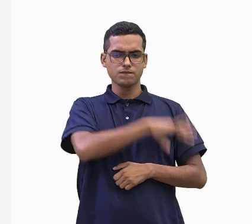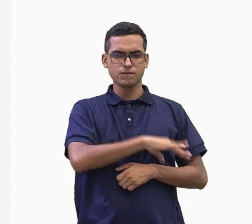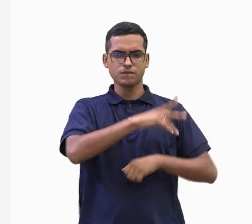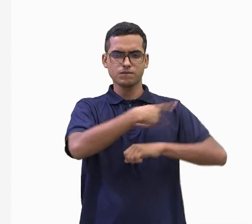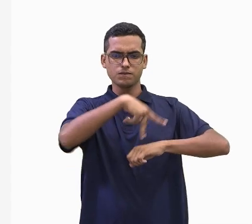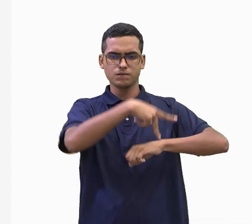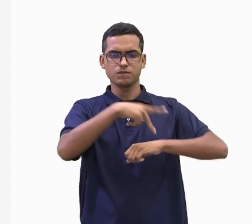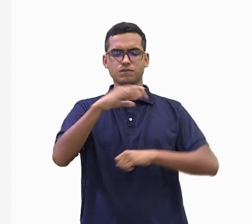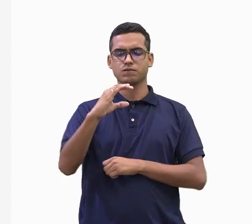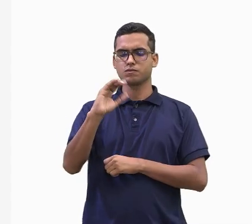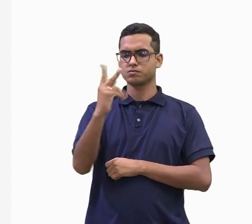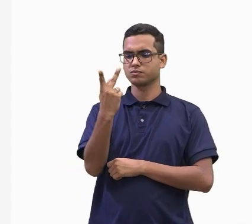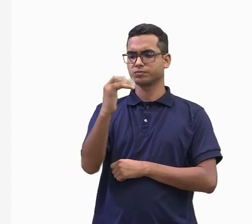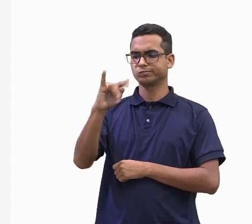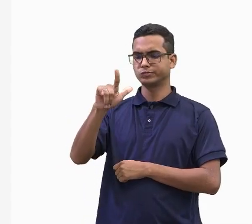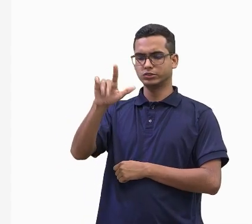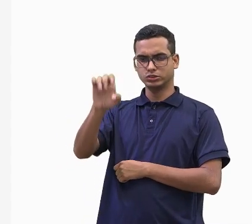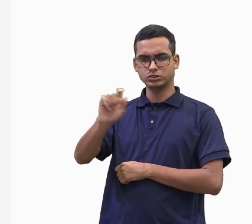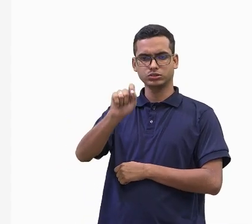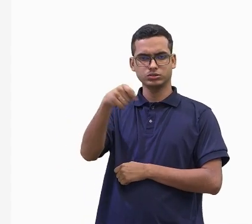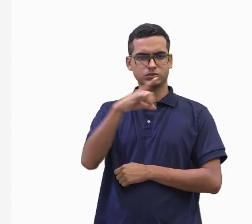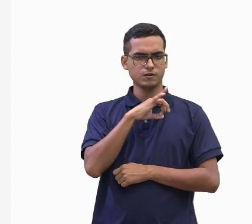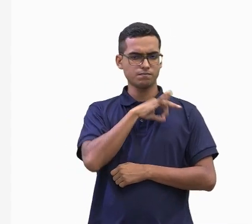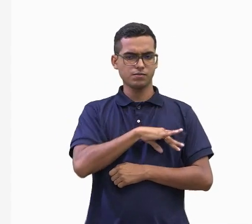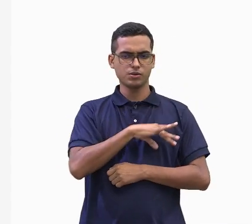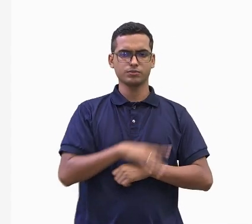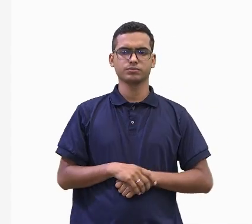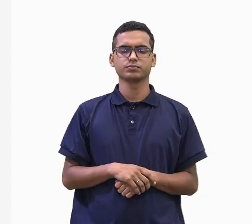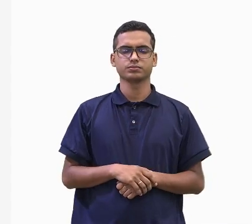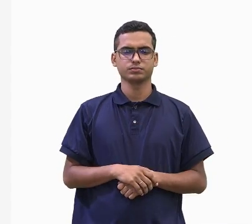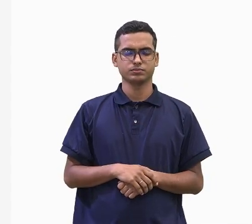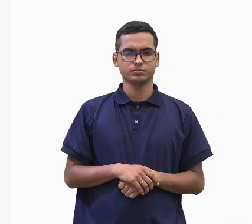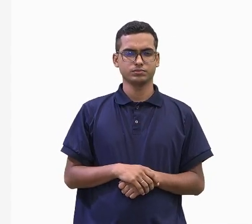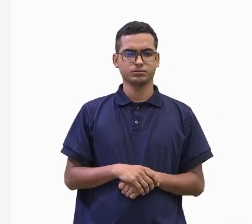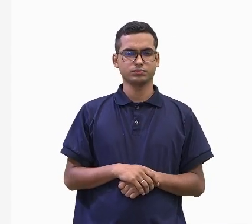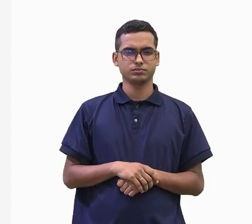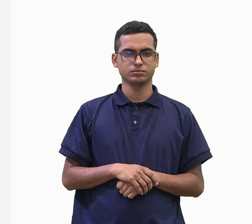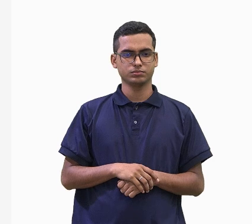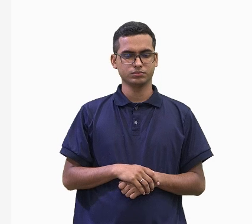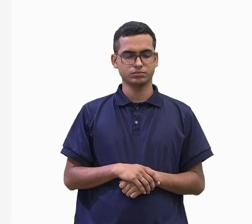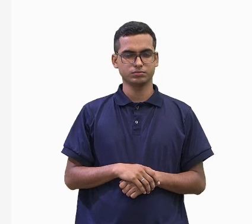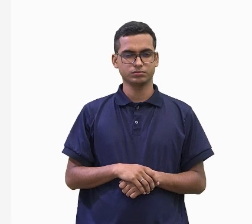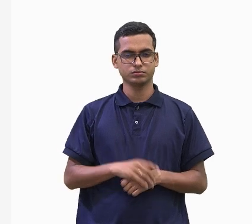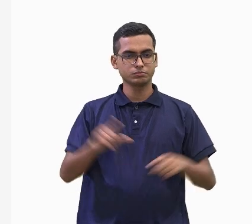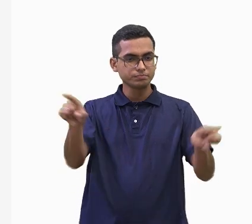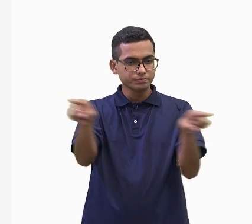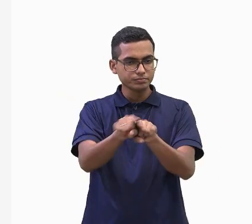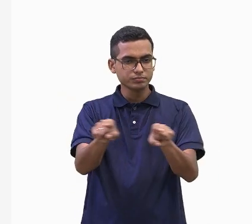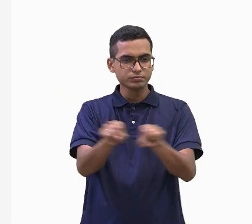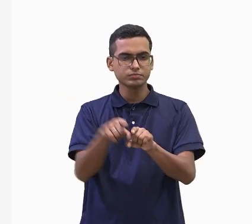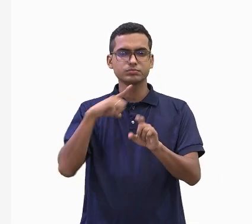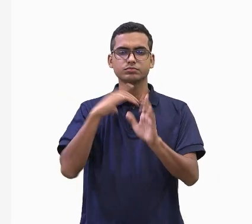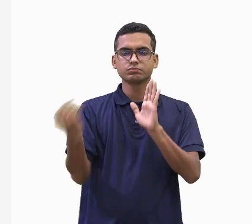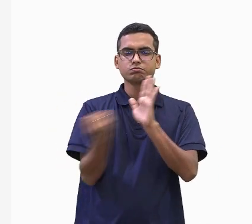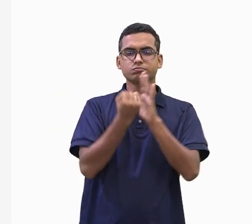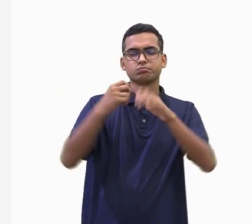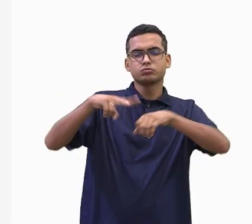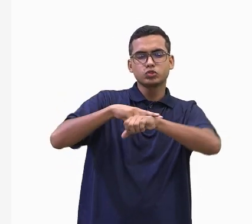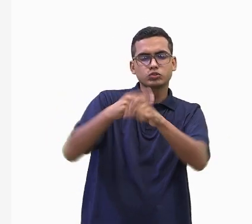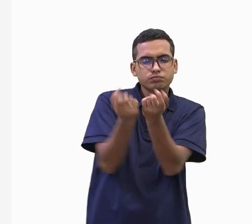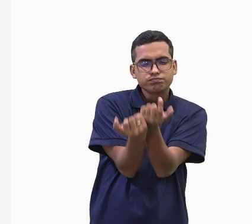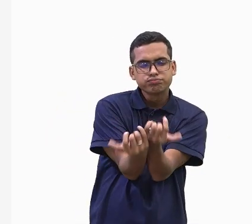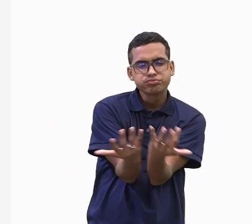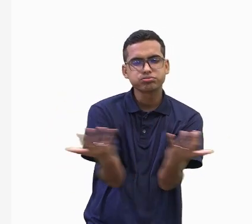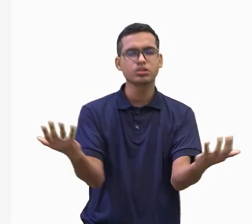forma escassa em altitudes elevadas e marcada principalmente pela presença de gramíneas e arbustos. Qual